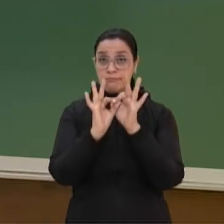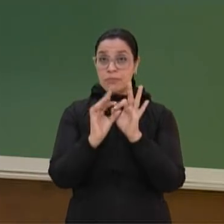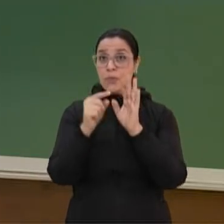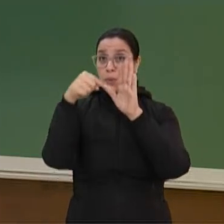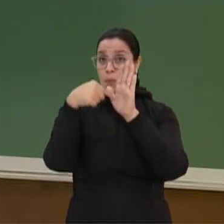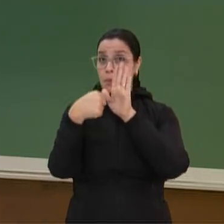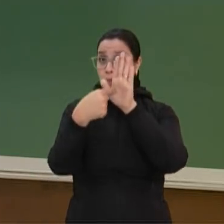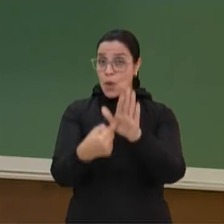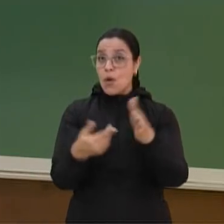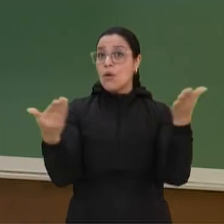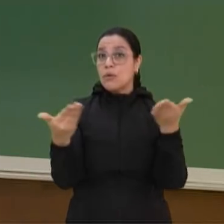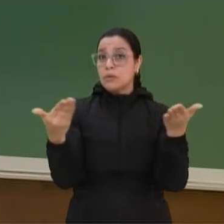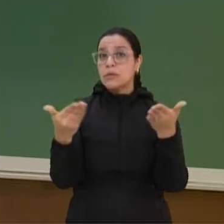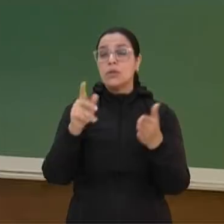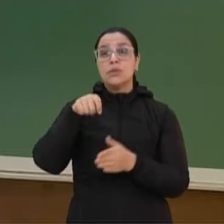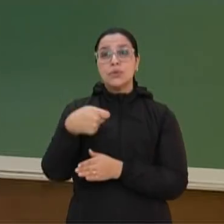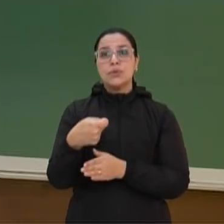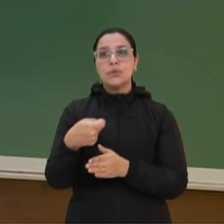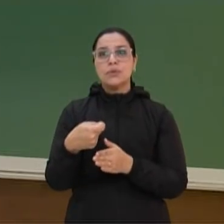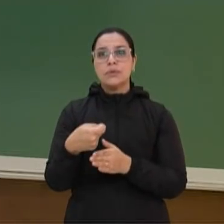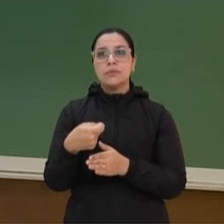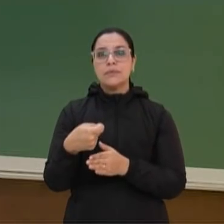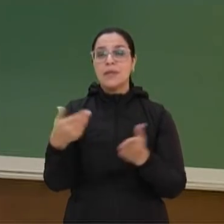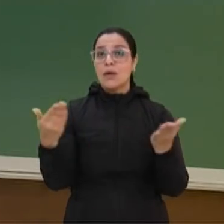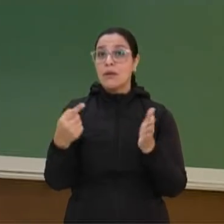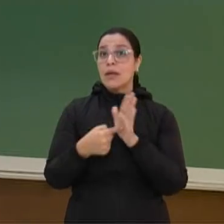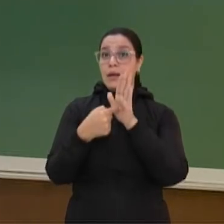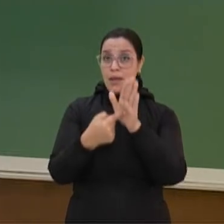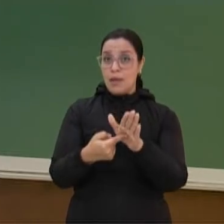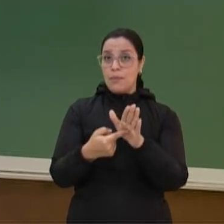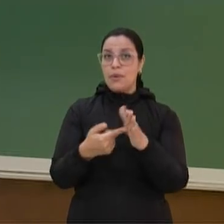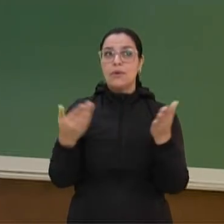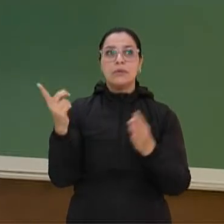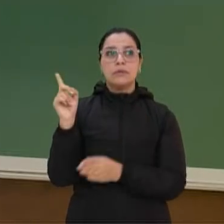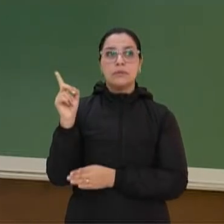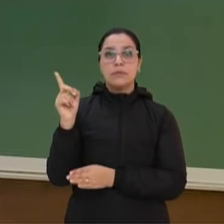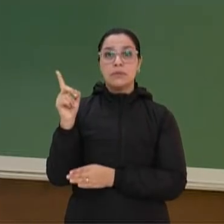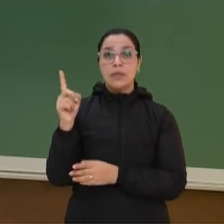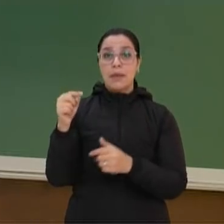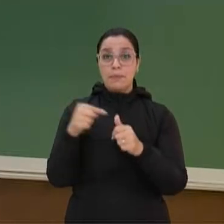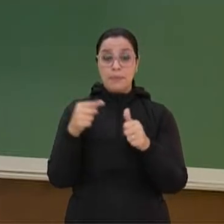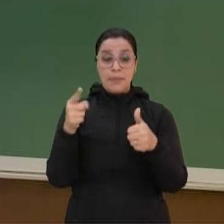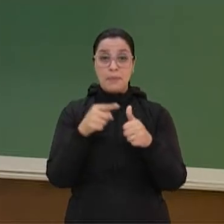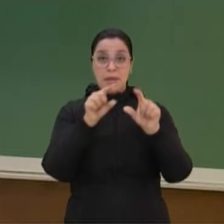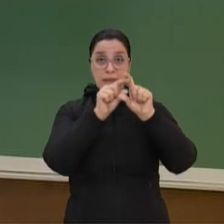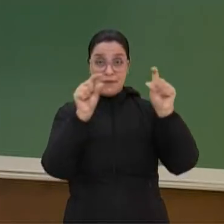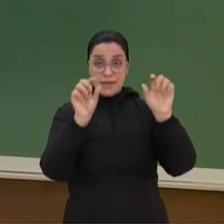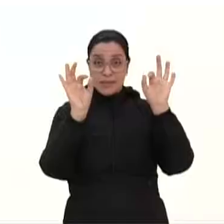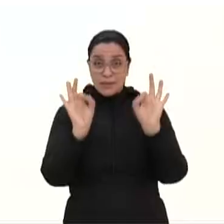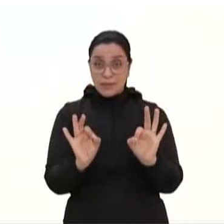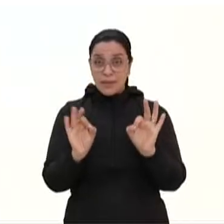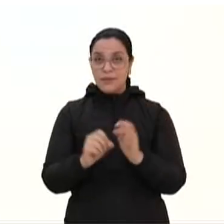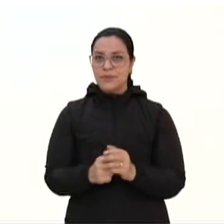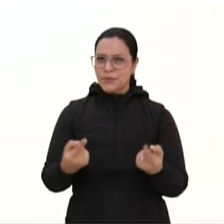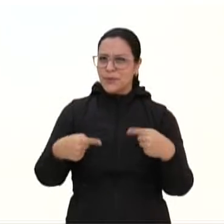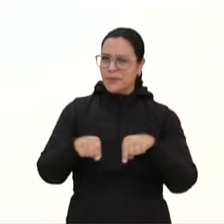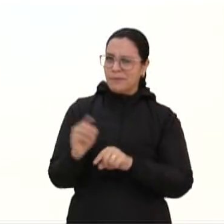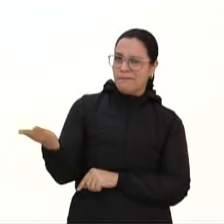vão analisar, reler, identificar a conjunção, tudo